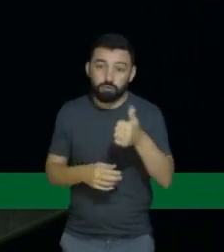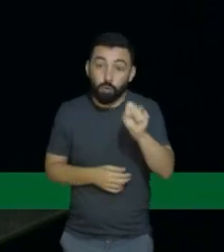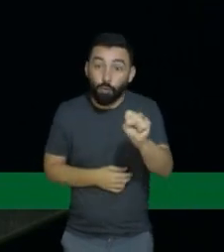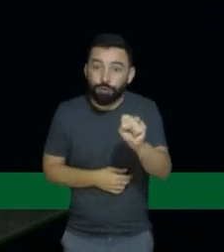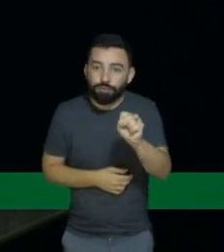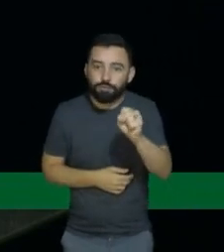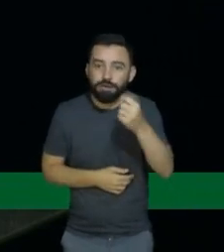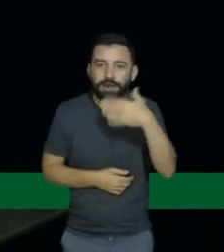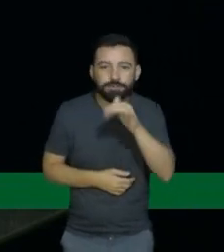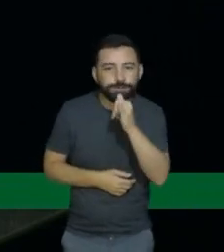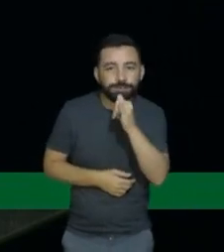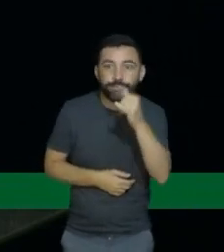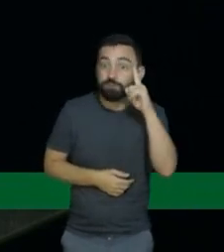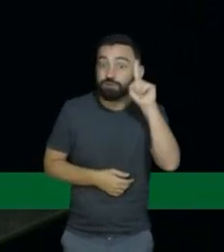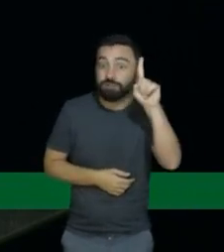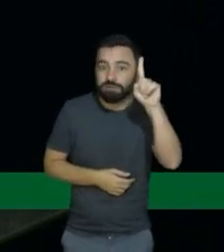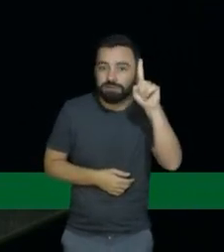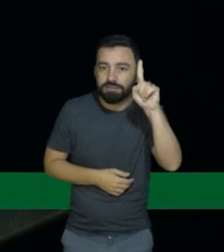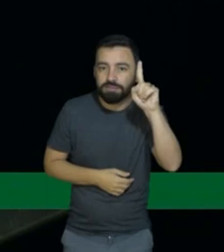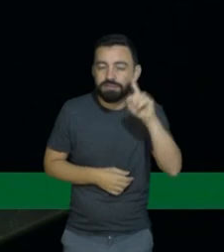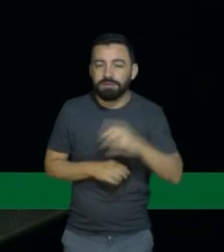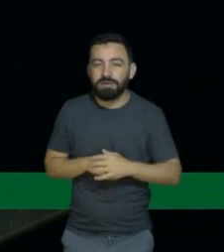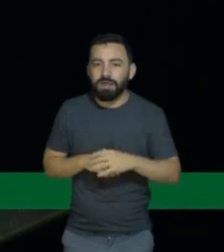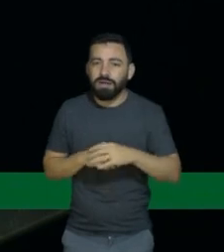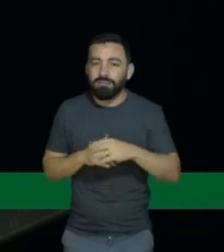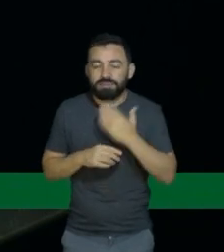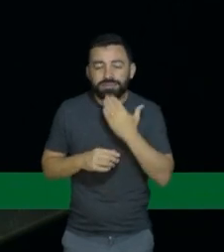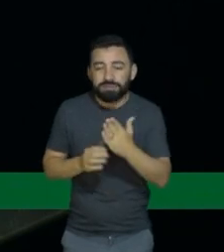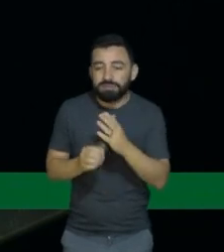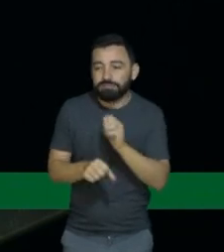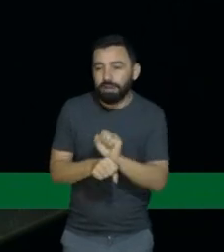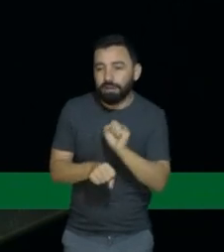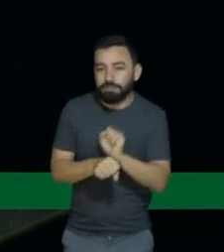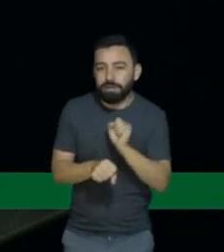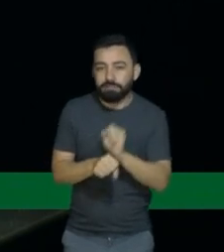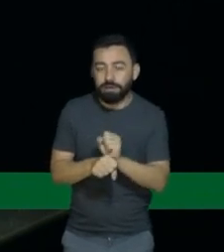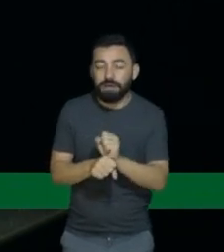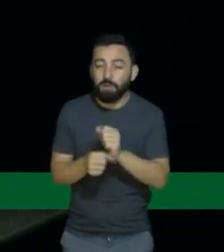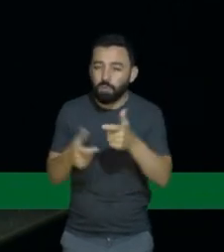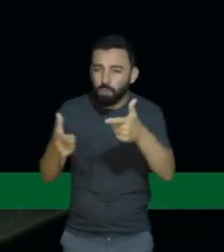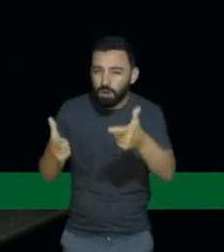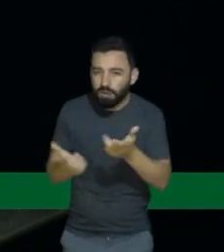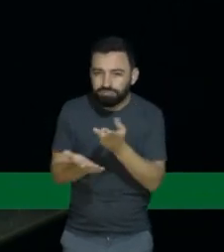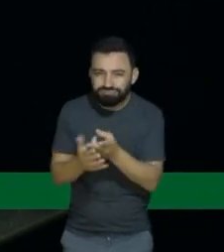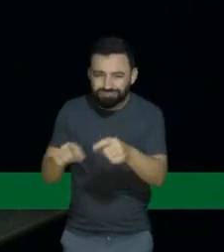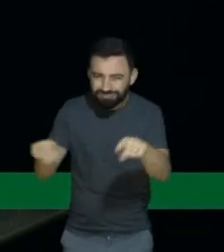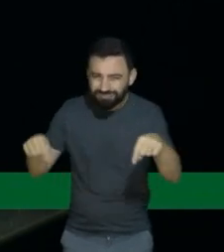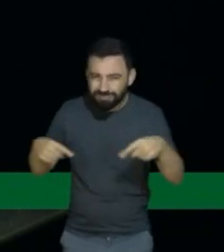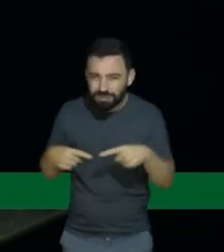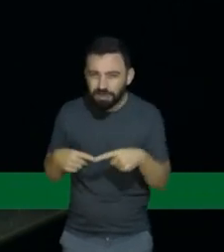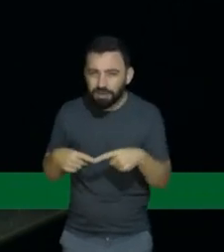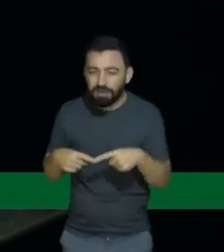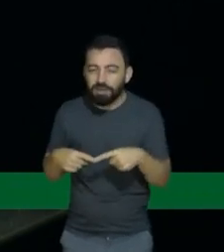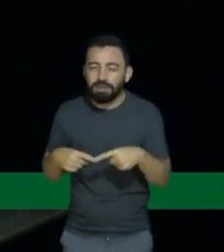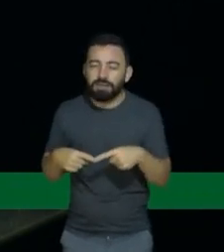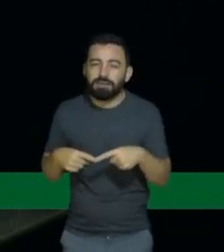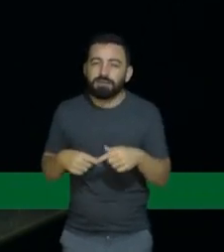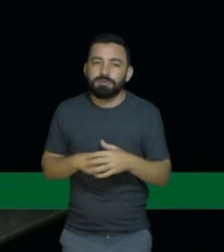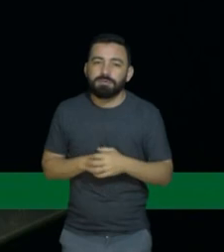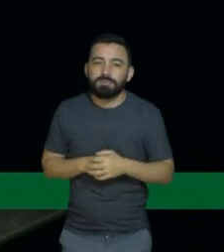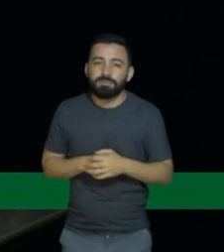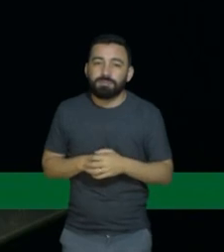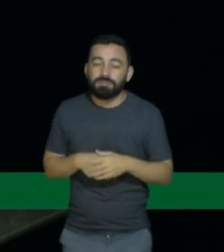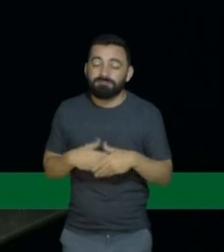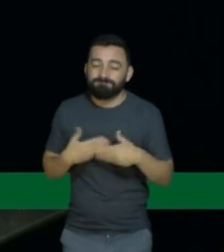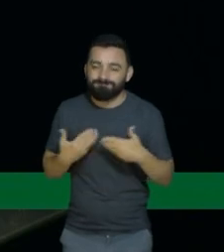internadas no pronto socorro aguardando o leito para que a gente possa realocadas na nas alas de internação